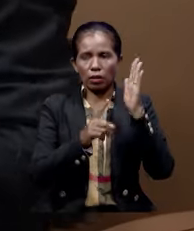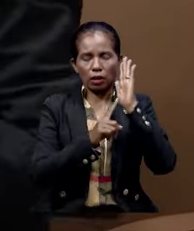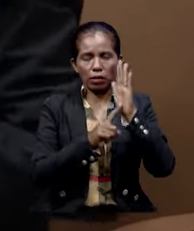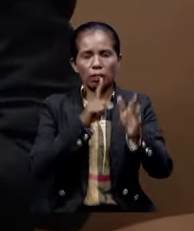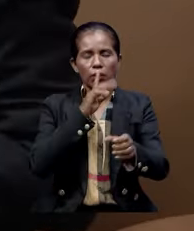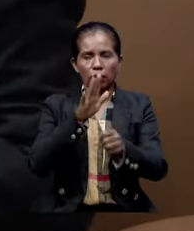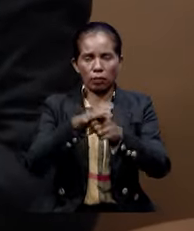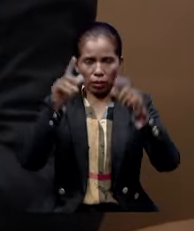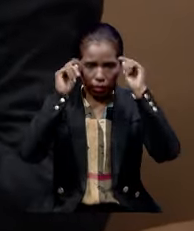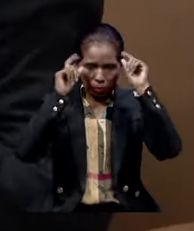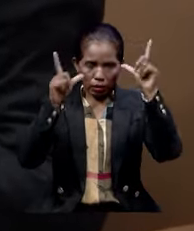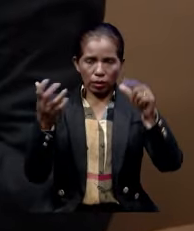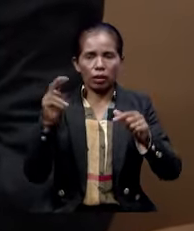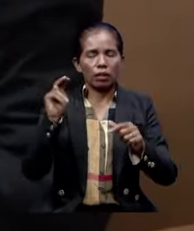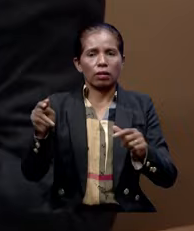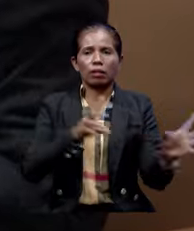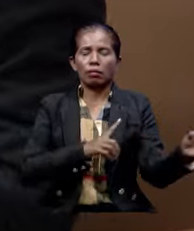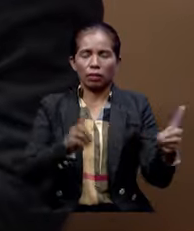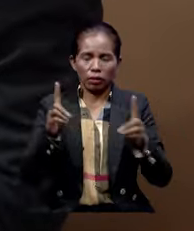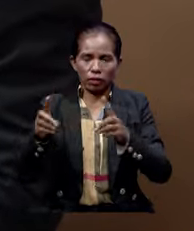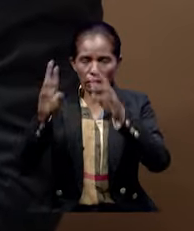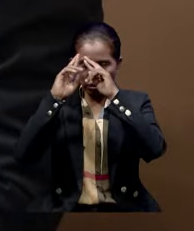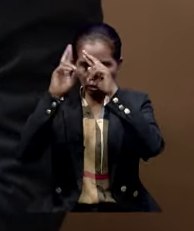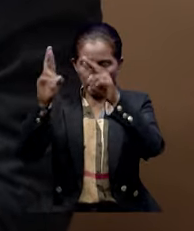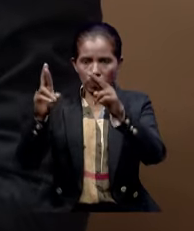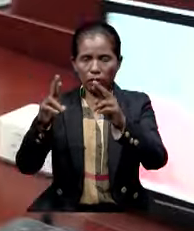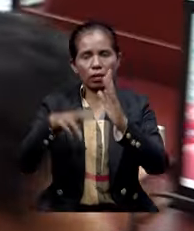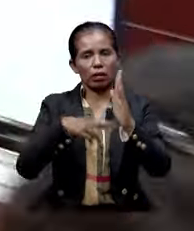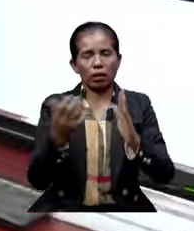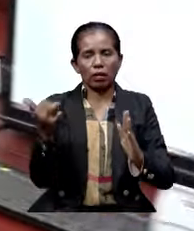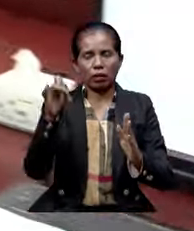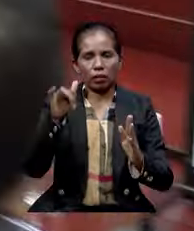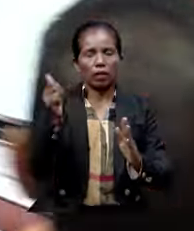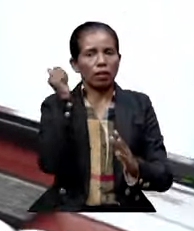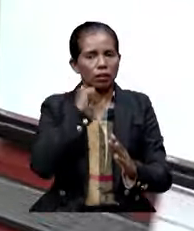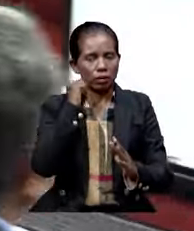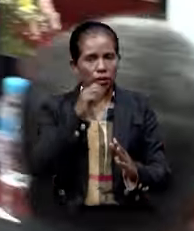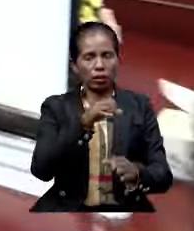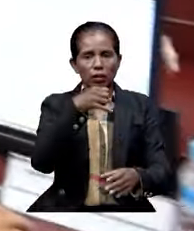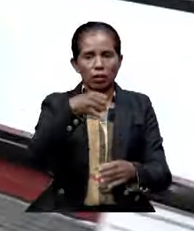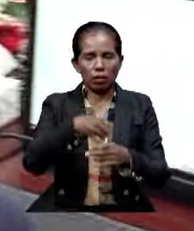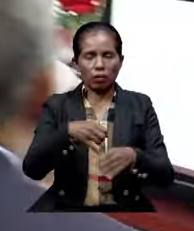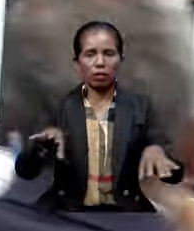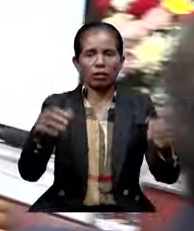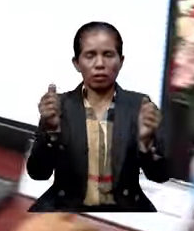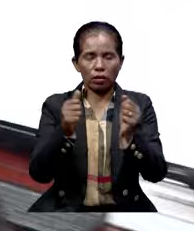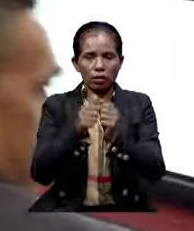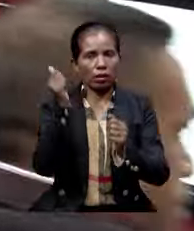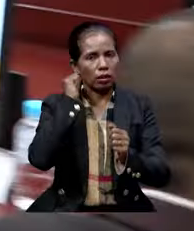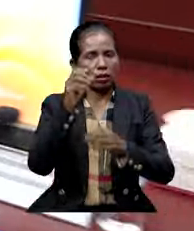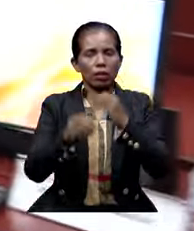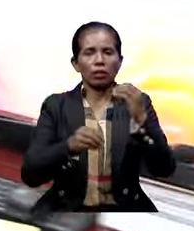compromisso Timor-Lestenian, onde implementa no respeito a instrumentos ruto ASEAN-NIAN inclui acordo quadro ASEAN com